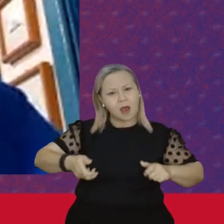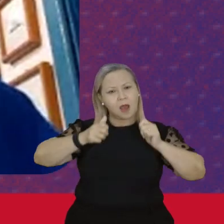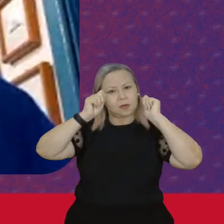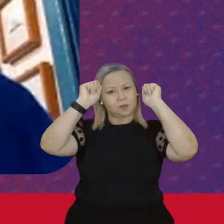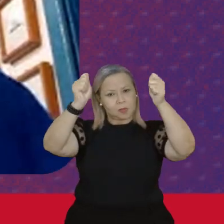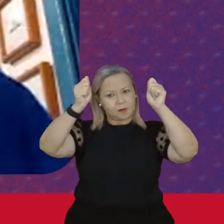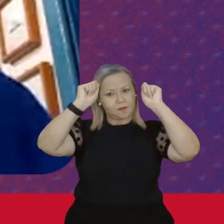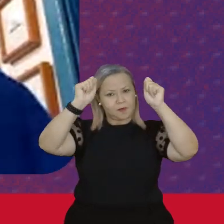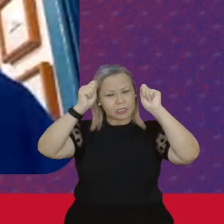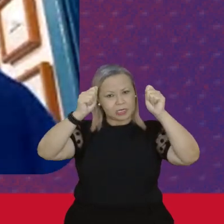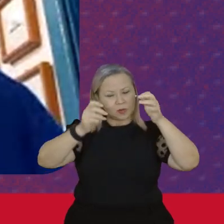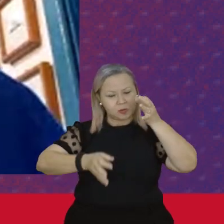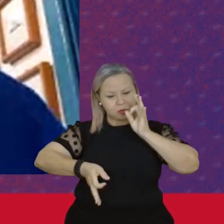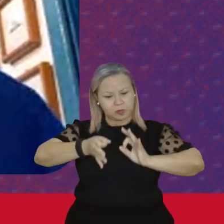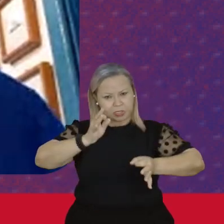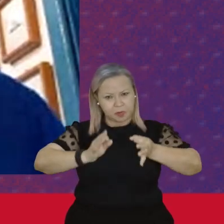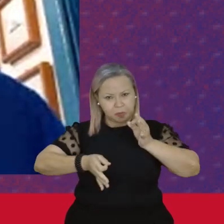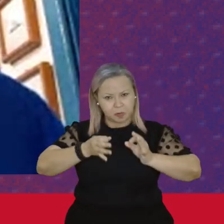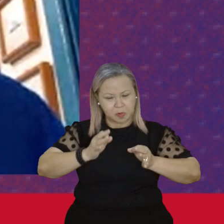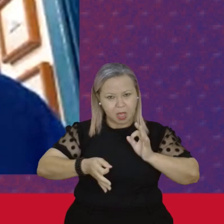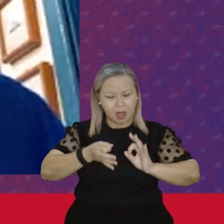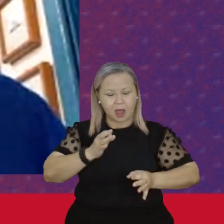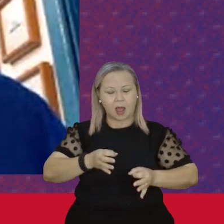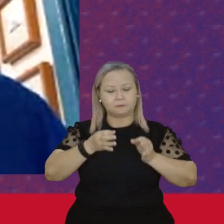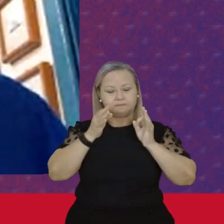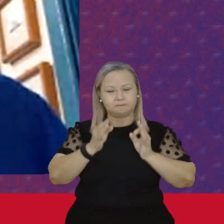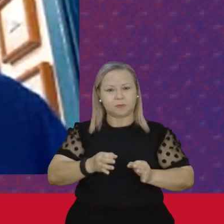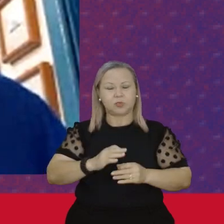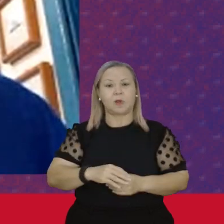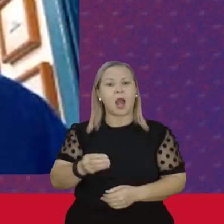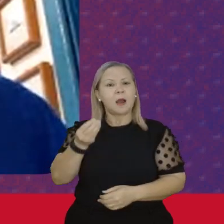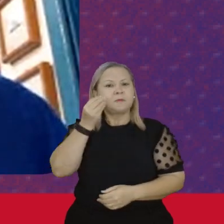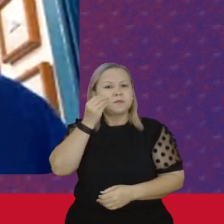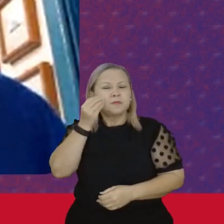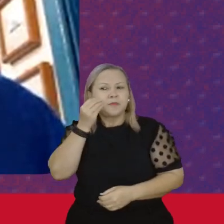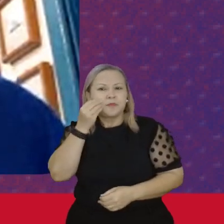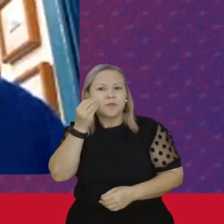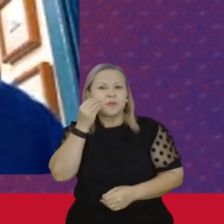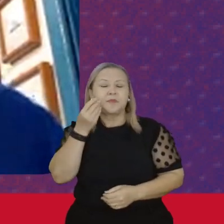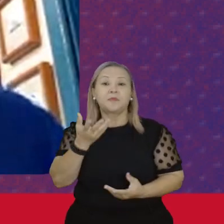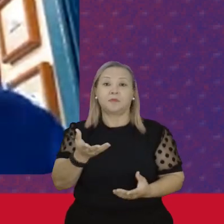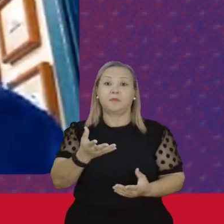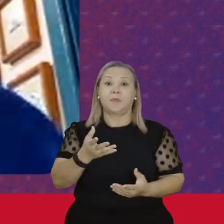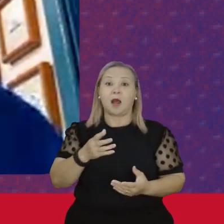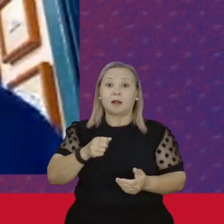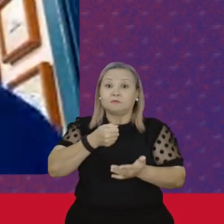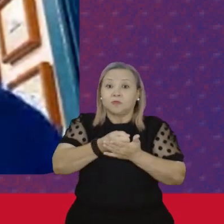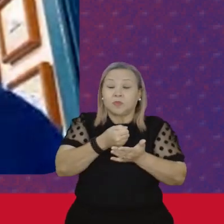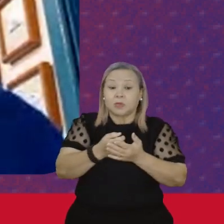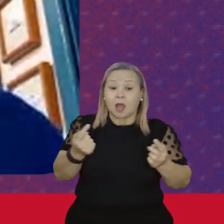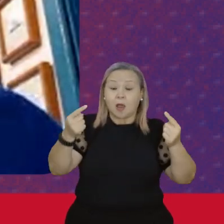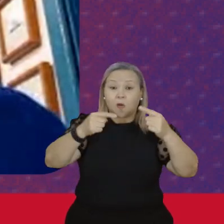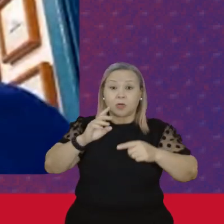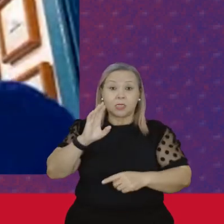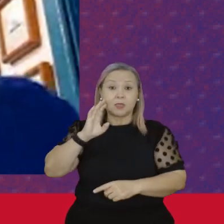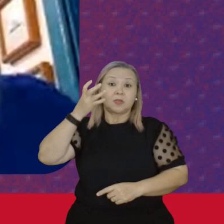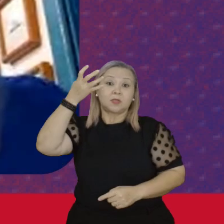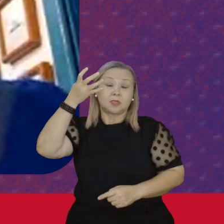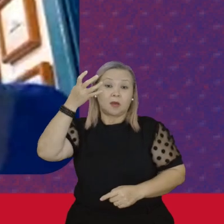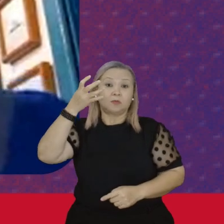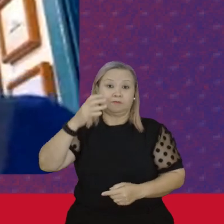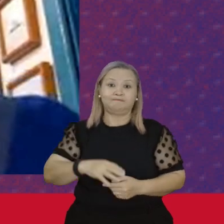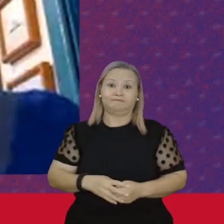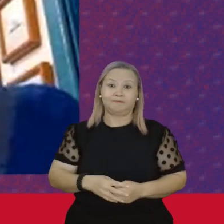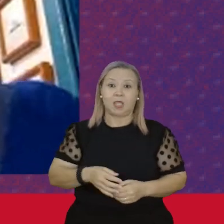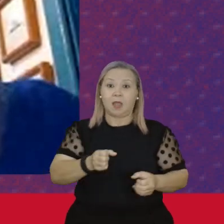nos tribunais de júri para protestar contra essa decisão do Poder Judiciário,